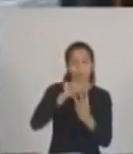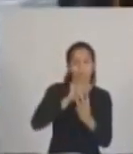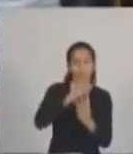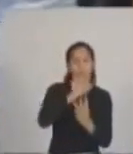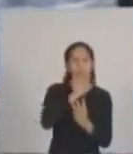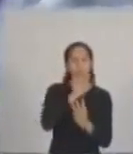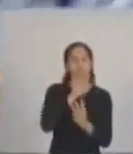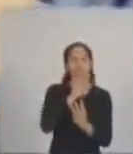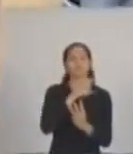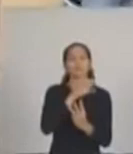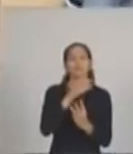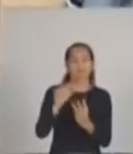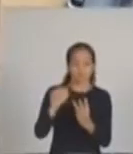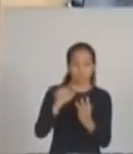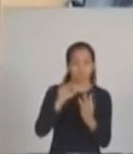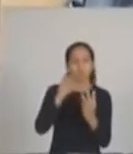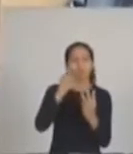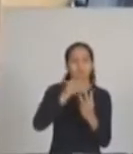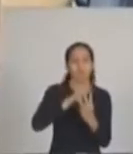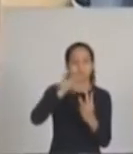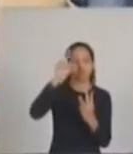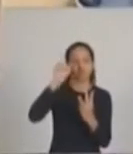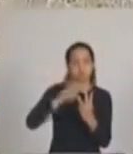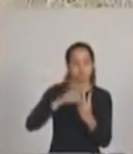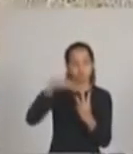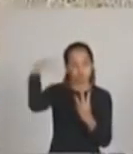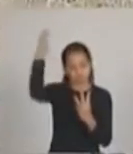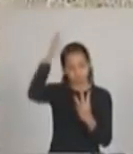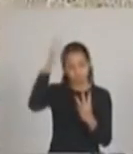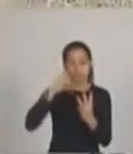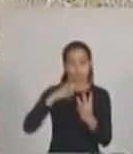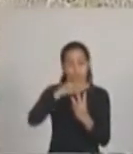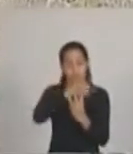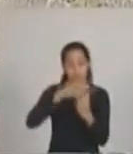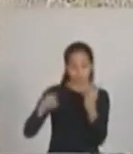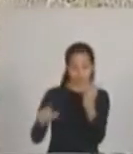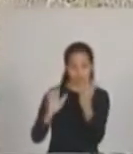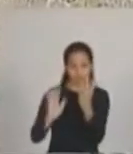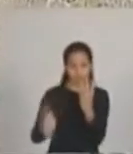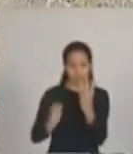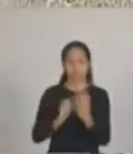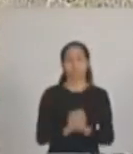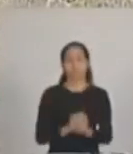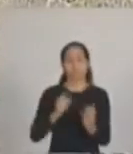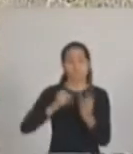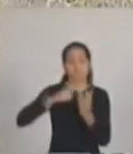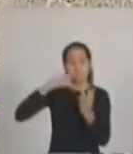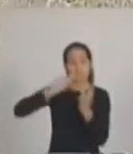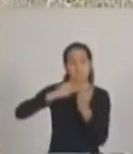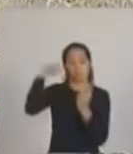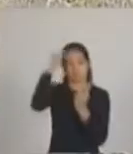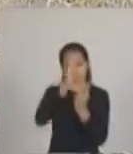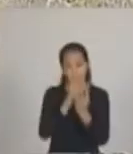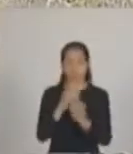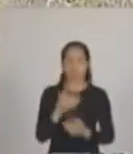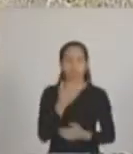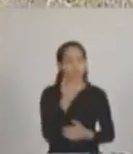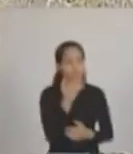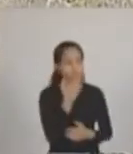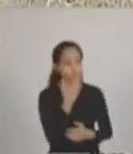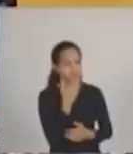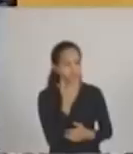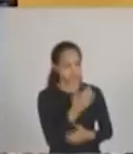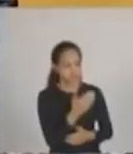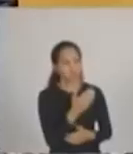respeito aos capixabas e aos brasileiros da nossa nação. Agradeço ao deputado Bruno Lamas. Eu peço à secretaria da mesa que faça o